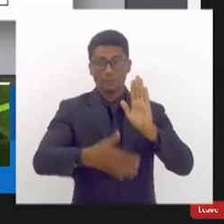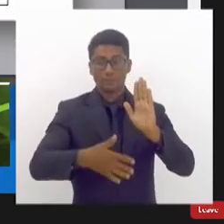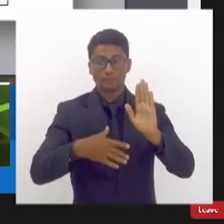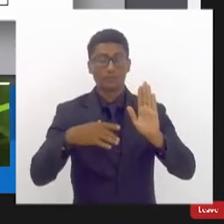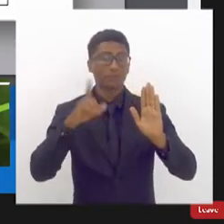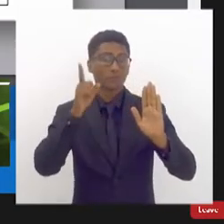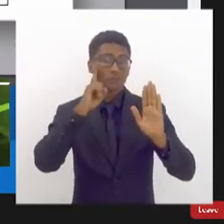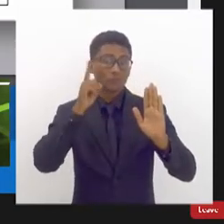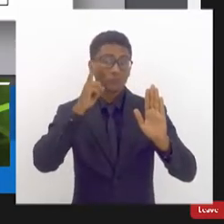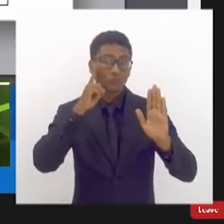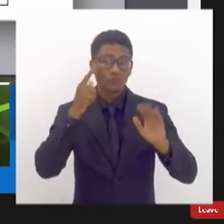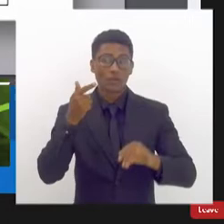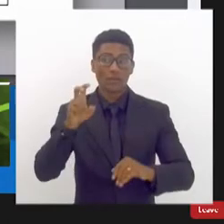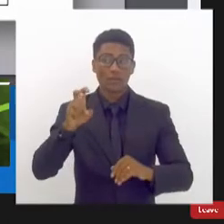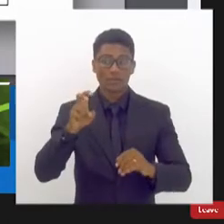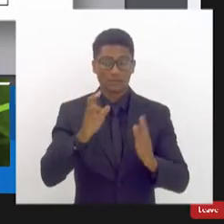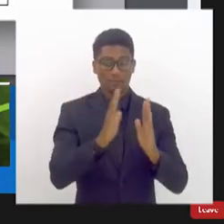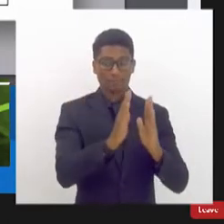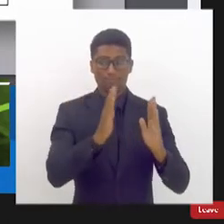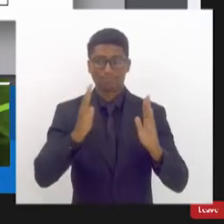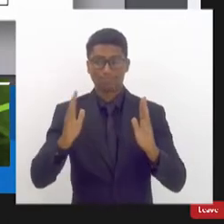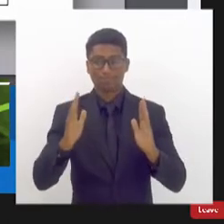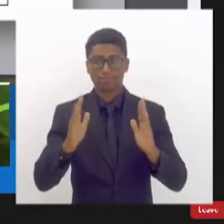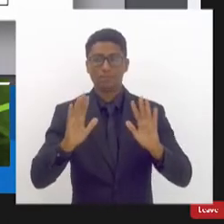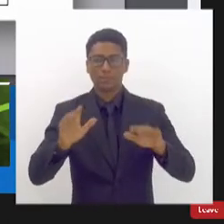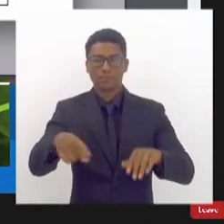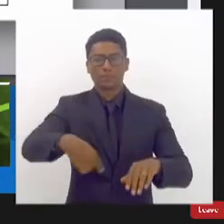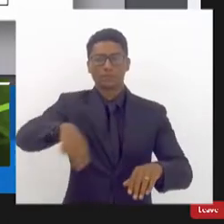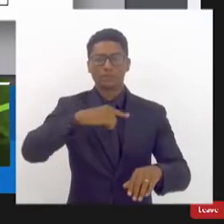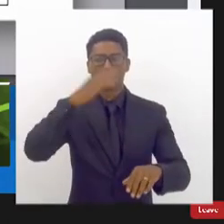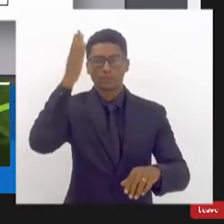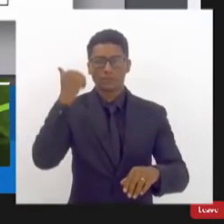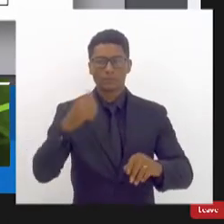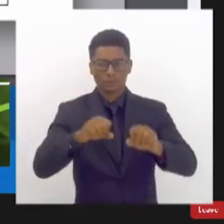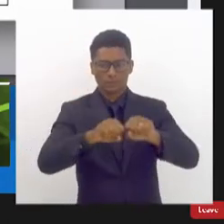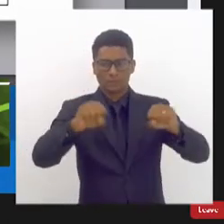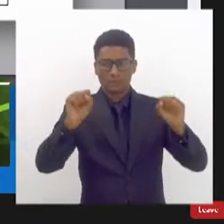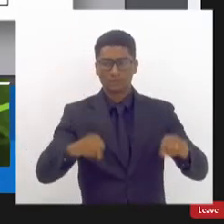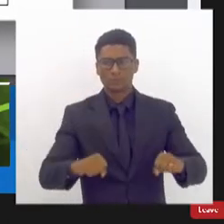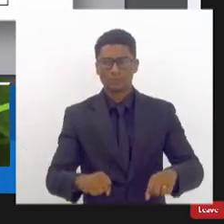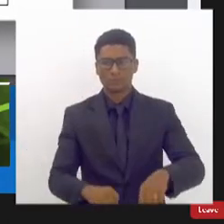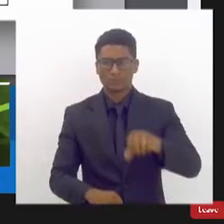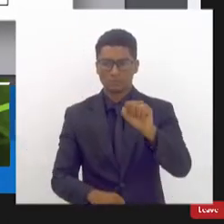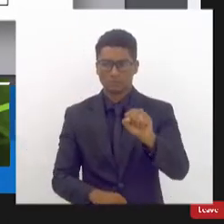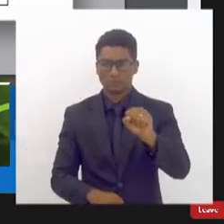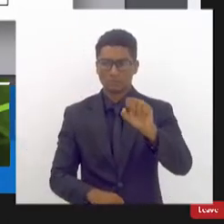prorrogável no máximo por 15 dias. Como a gente sabe que o sistema SEI